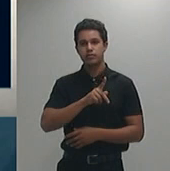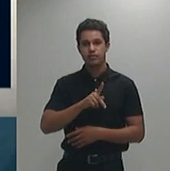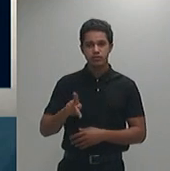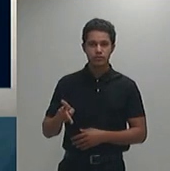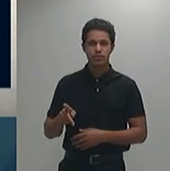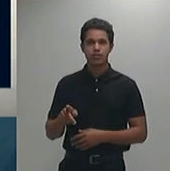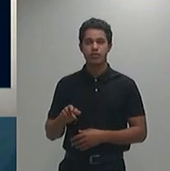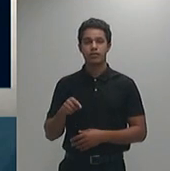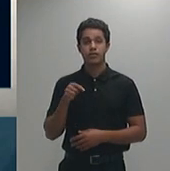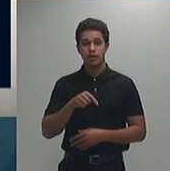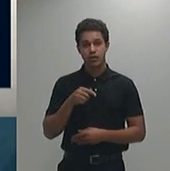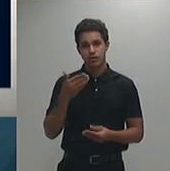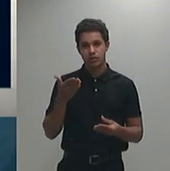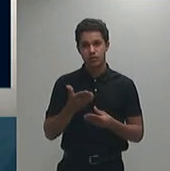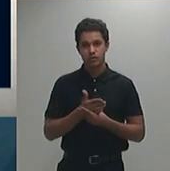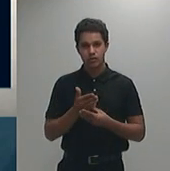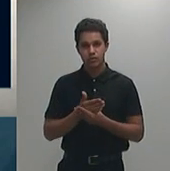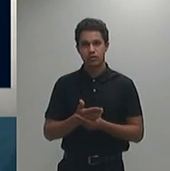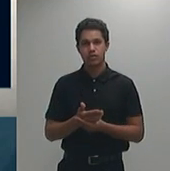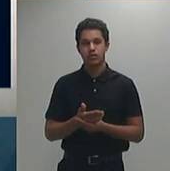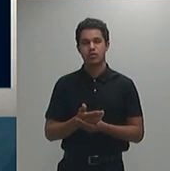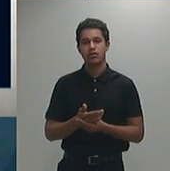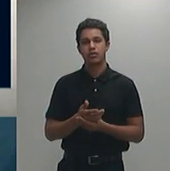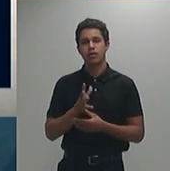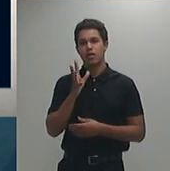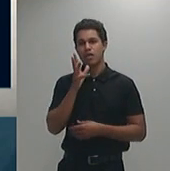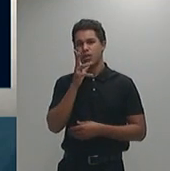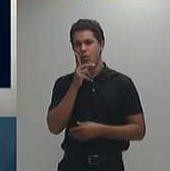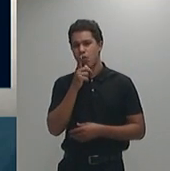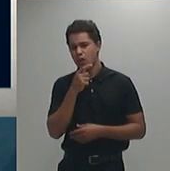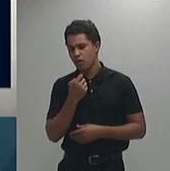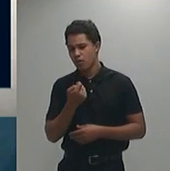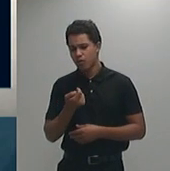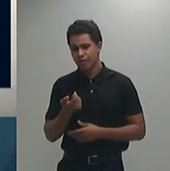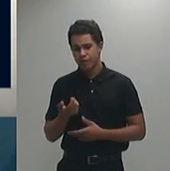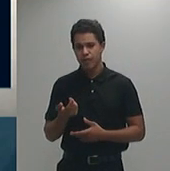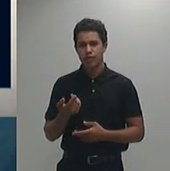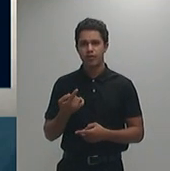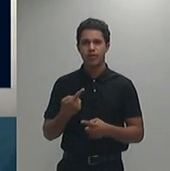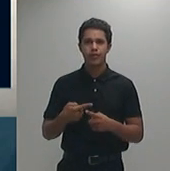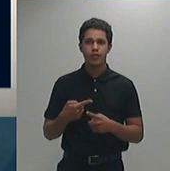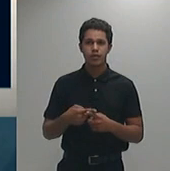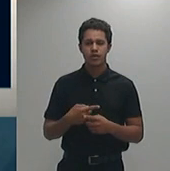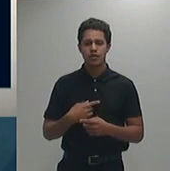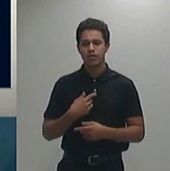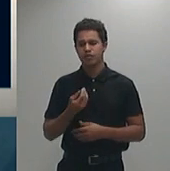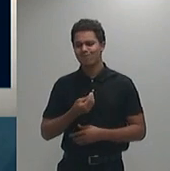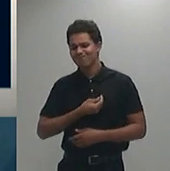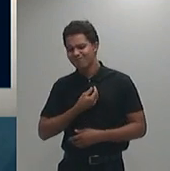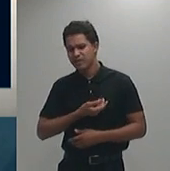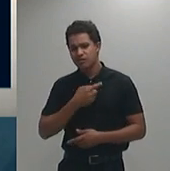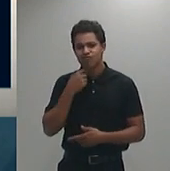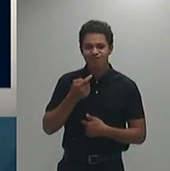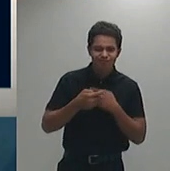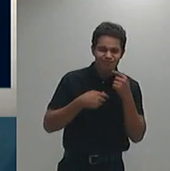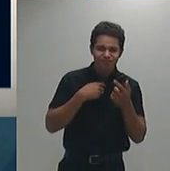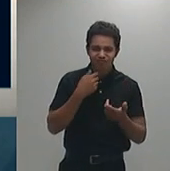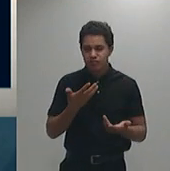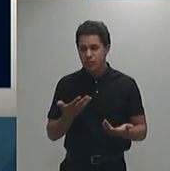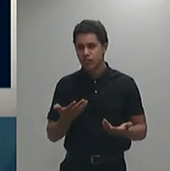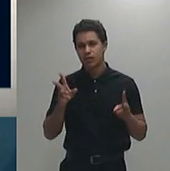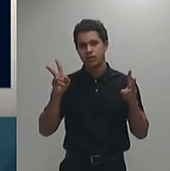este processo demorou um pouco na minha mão o presidente Porque eu tive dúvidas quanto ao